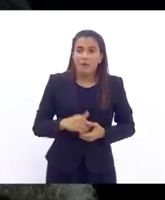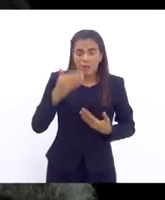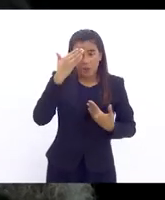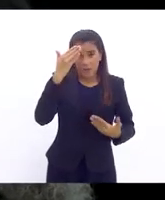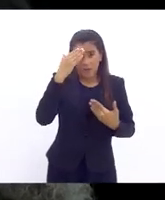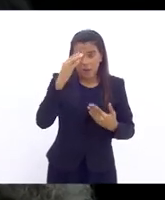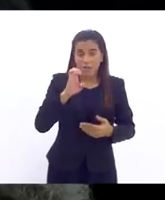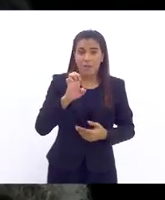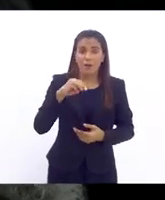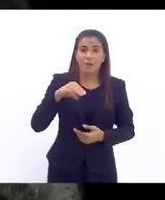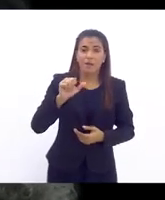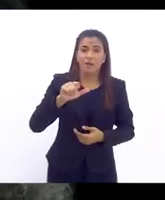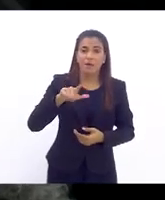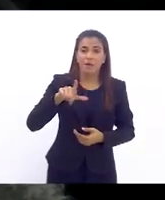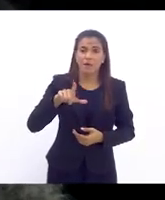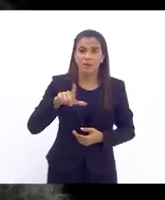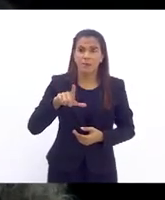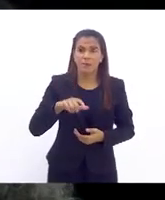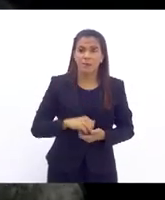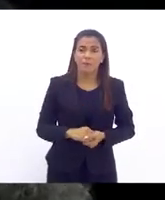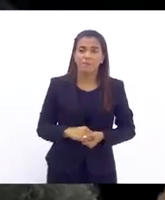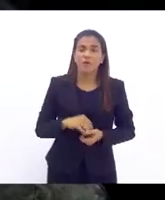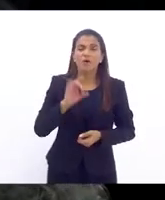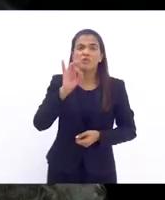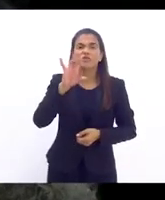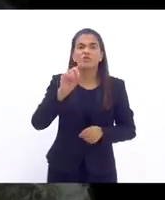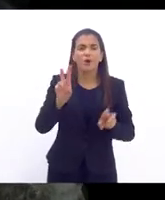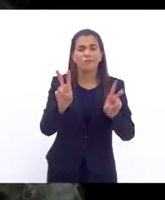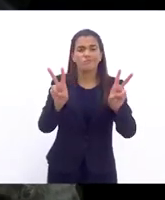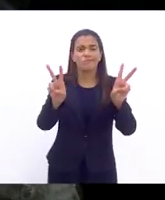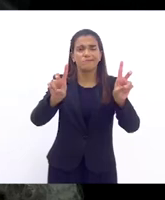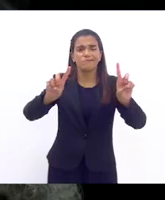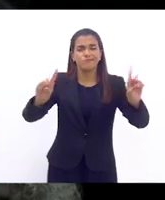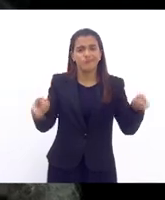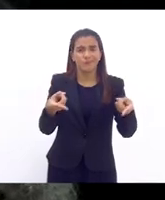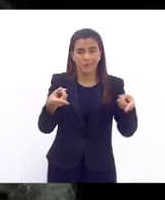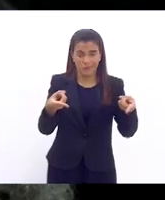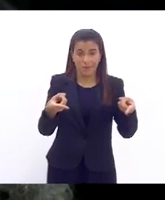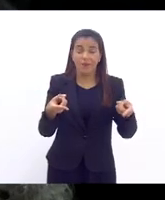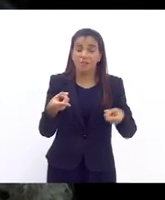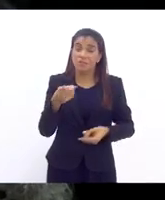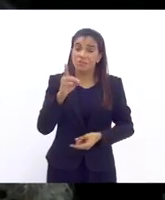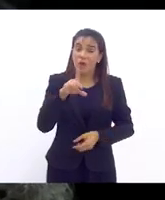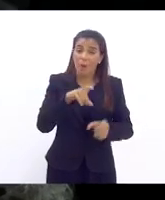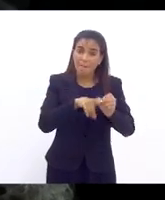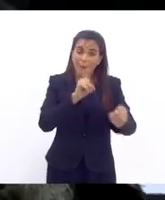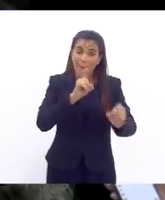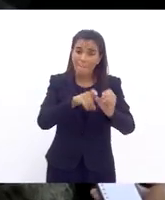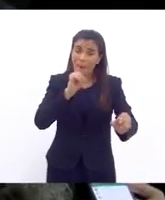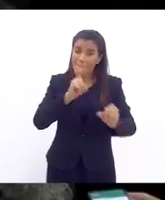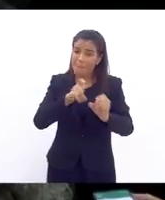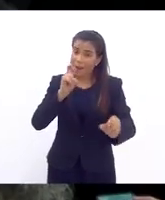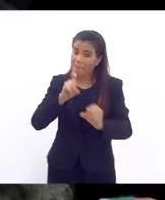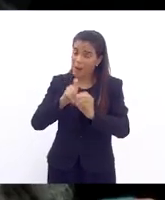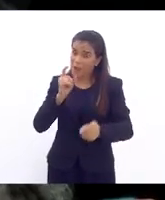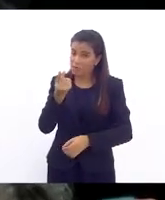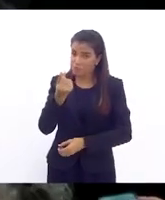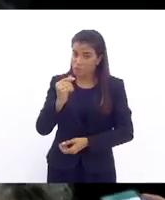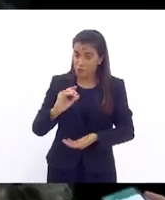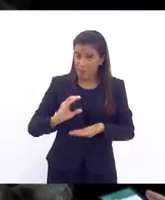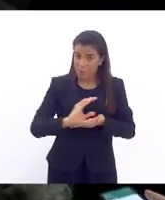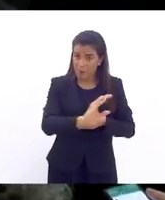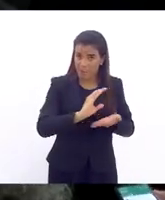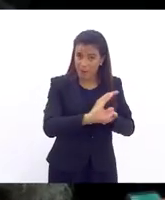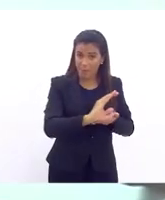Manuel só só para fazer um parênteses aqui ó de vinculação que foi feito dos Fundos ela foi no âmbito daquela